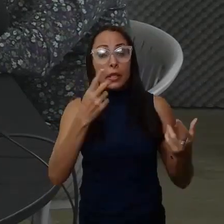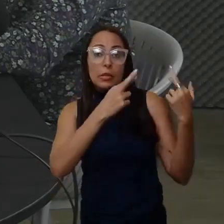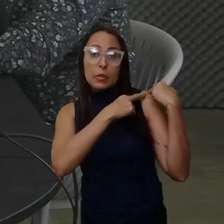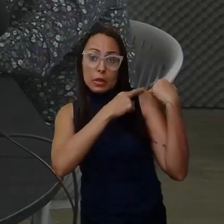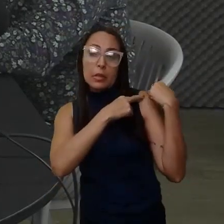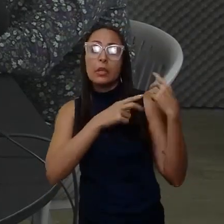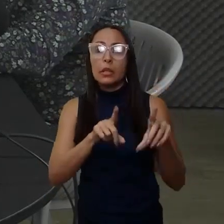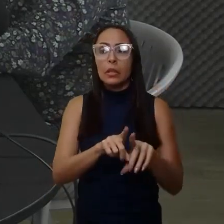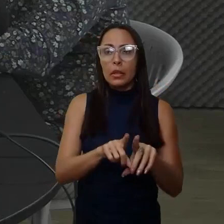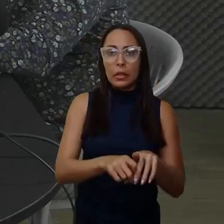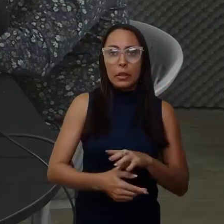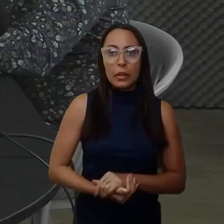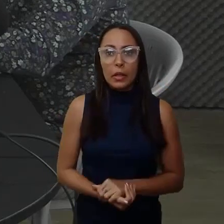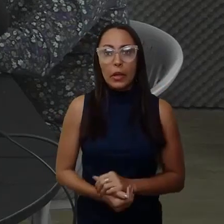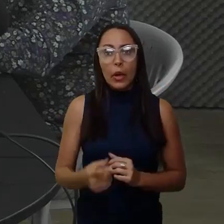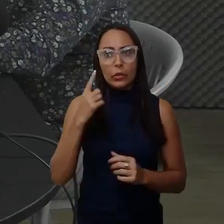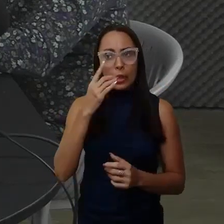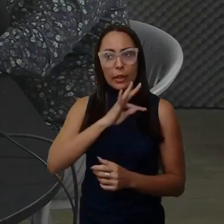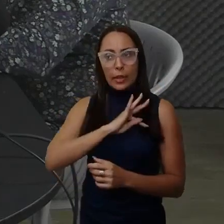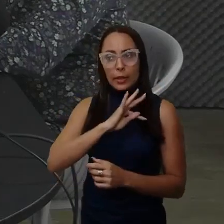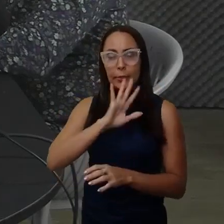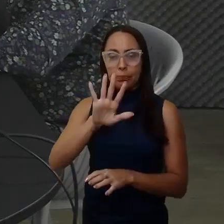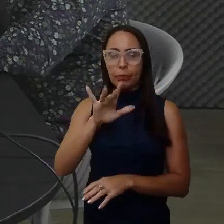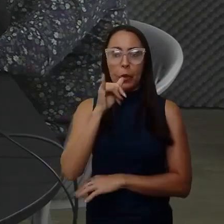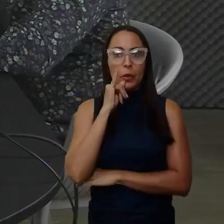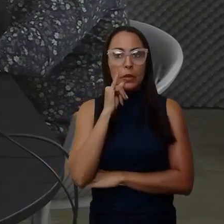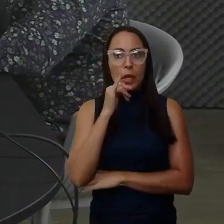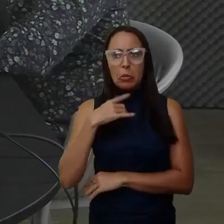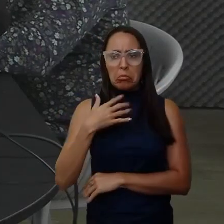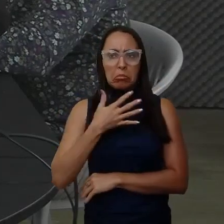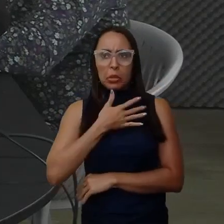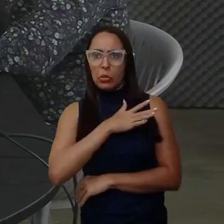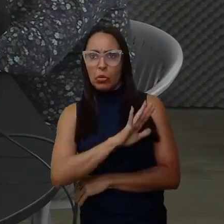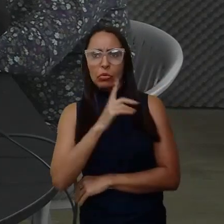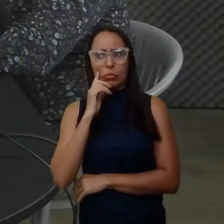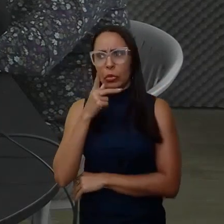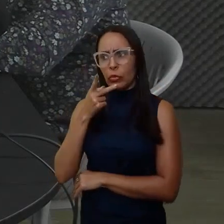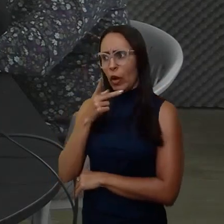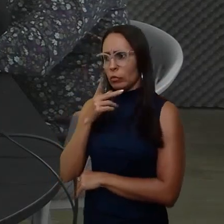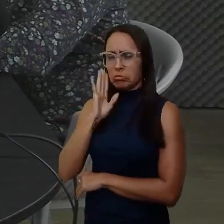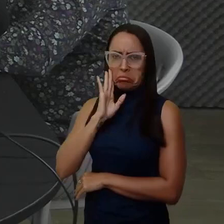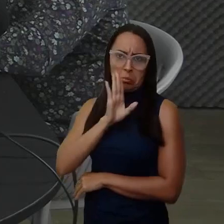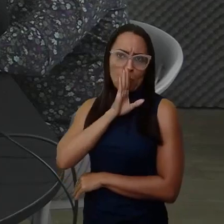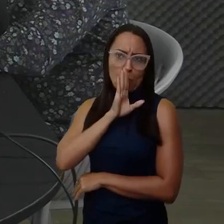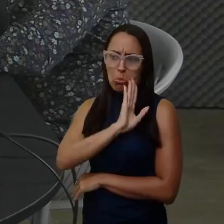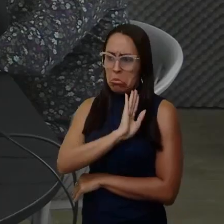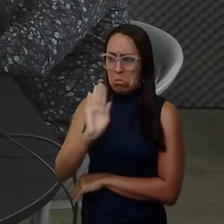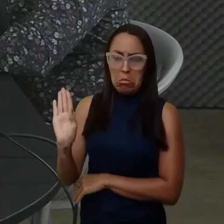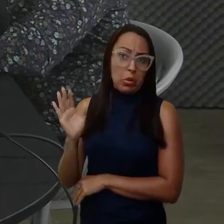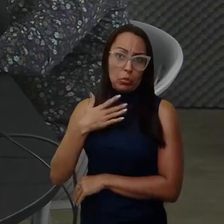responsabilidade também. Eu adotei uma técnica, por exemplo, uma coisa que eu não goste muito, eu prefiro não falar. Um filme que eu não